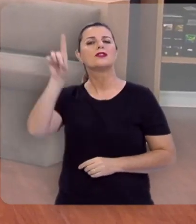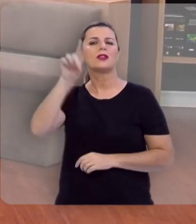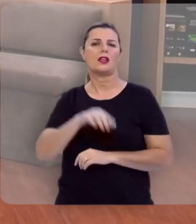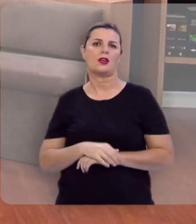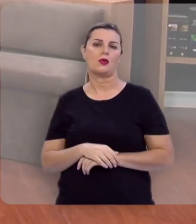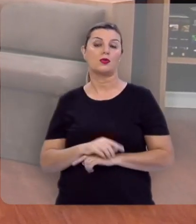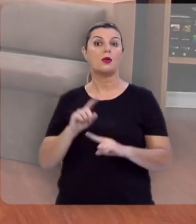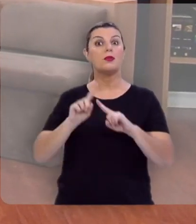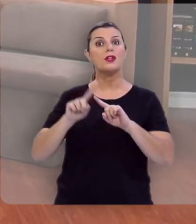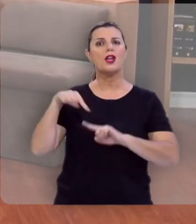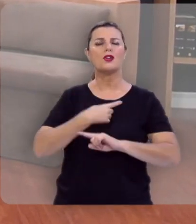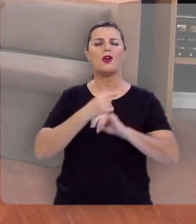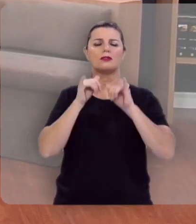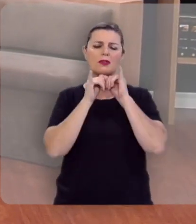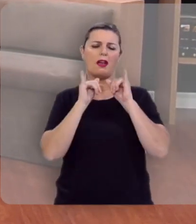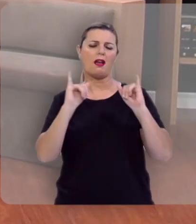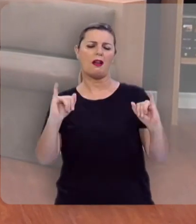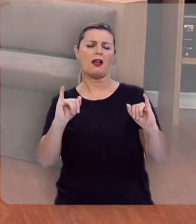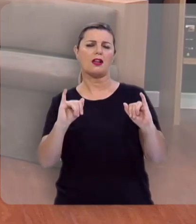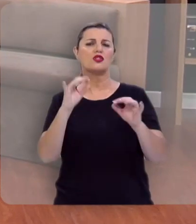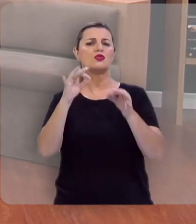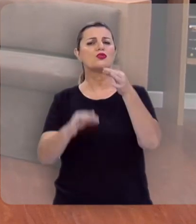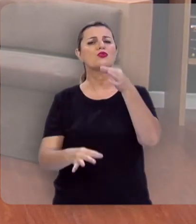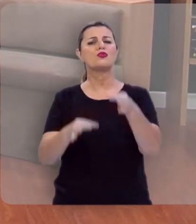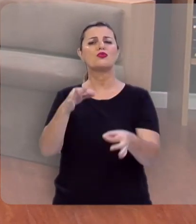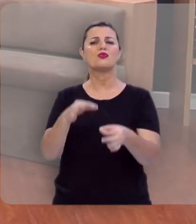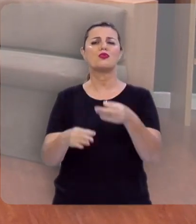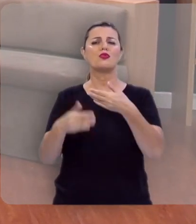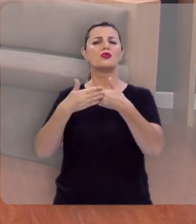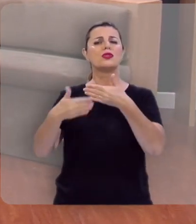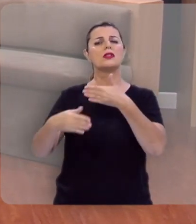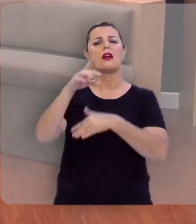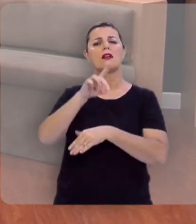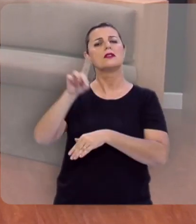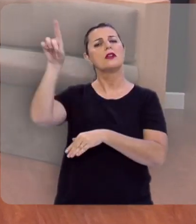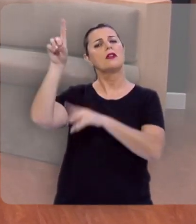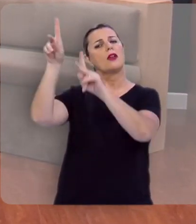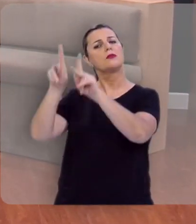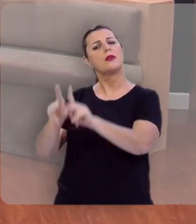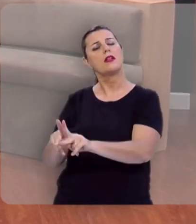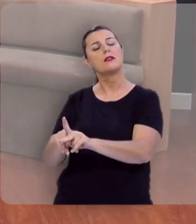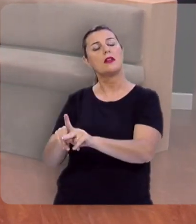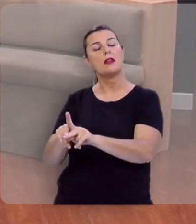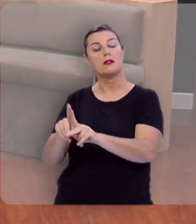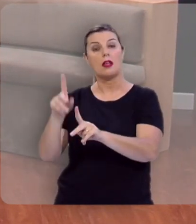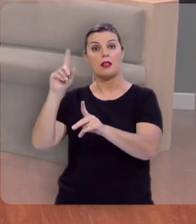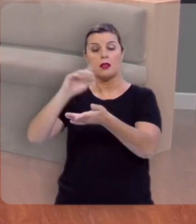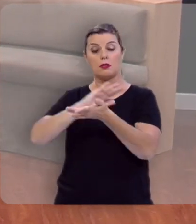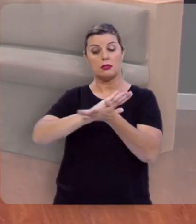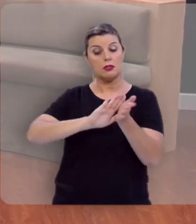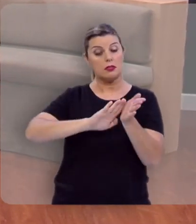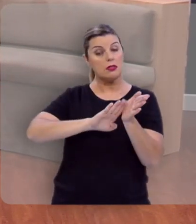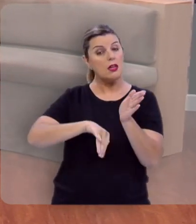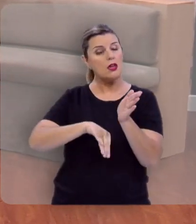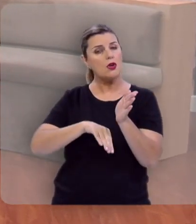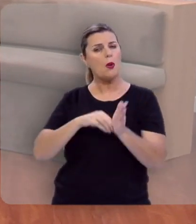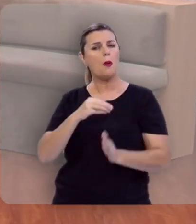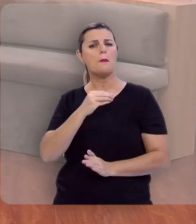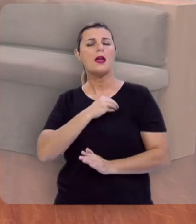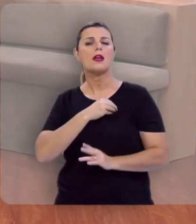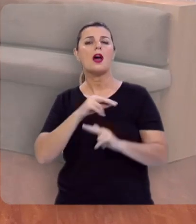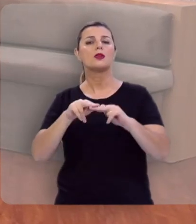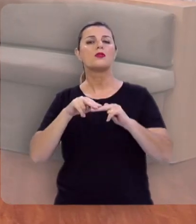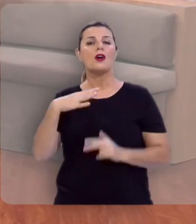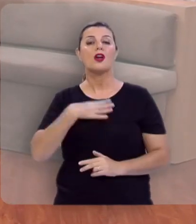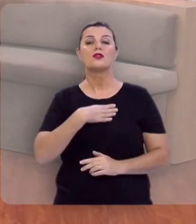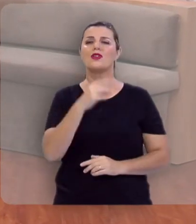Deus, porque nós somos declarados justos diante do tribunal de Deus. Deus puniu o nosso pecado no seu Filho